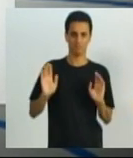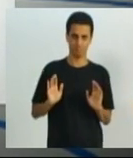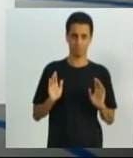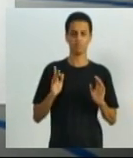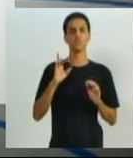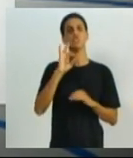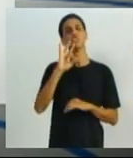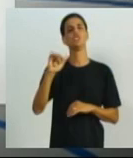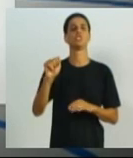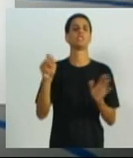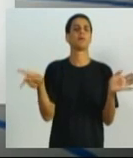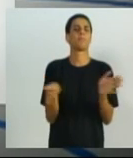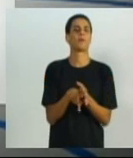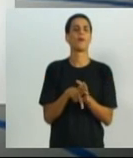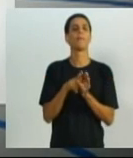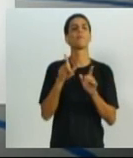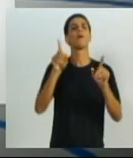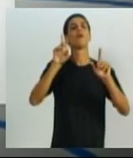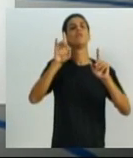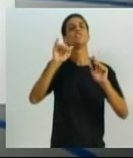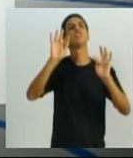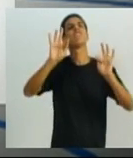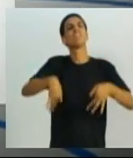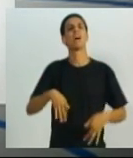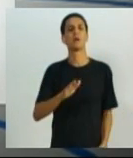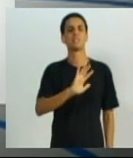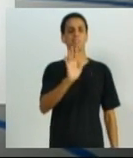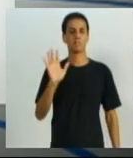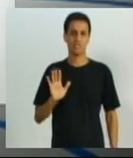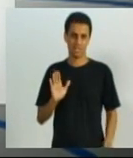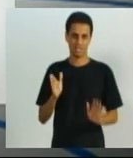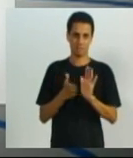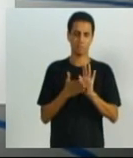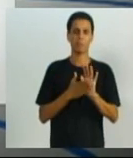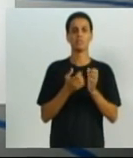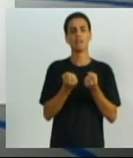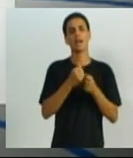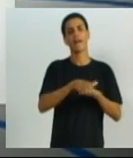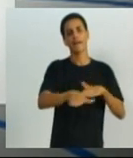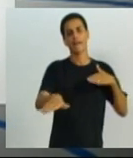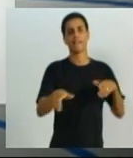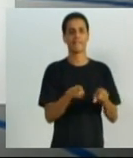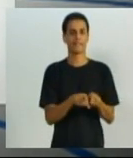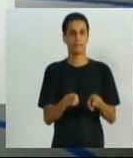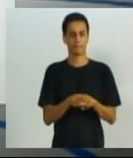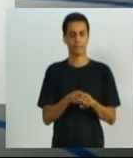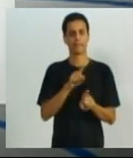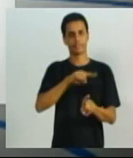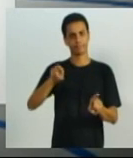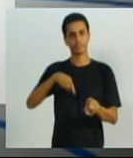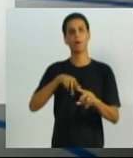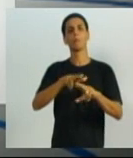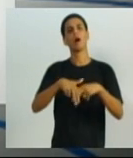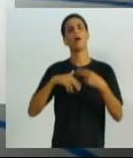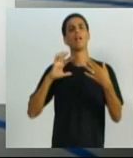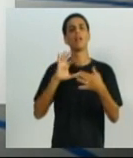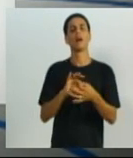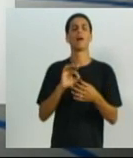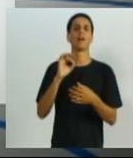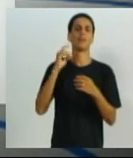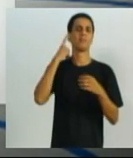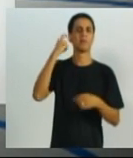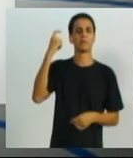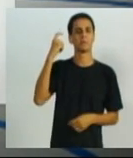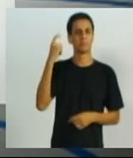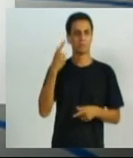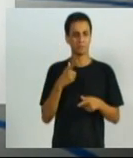dia, né, a carreata da despedida. Então, a gente está propondo o fim das carreatas também. Né? Por questões de mobilidade, poluição sonora,